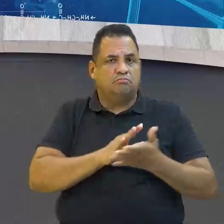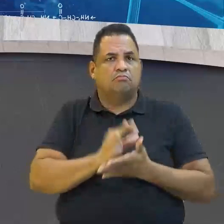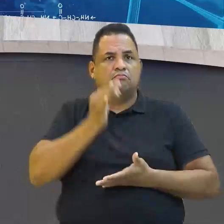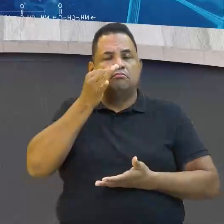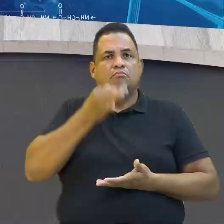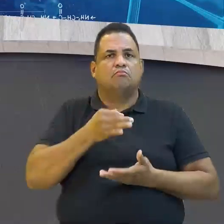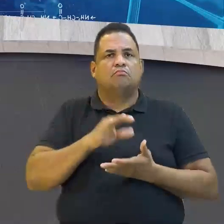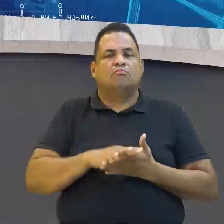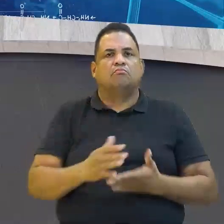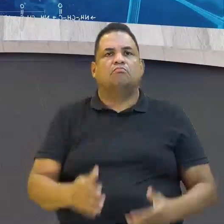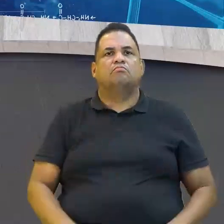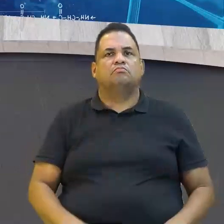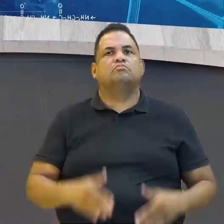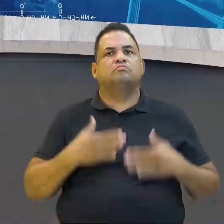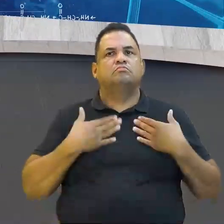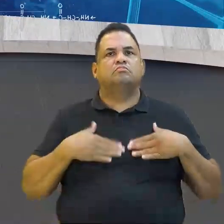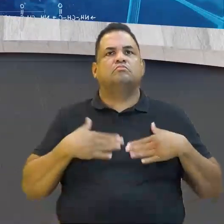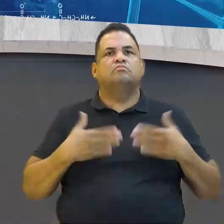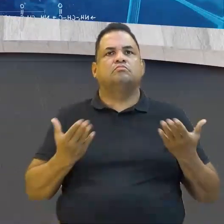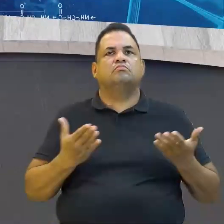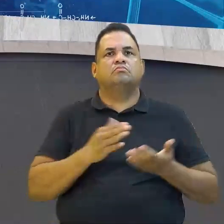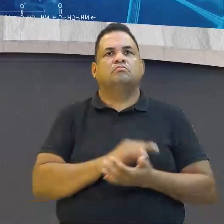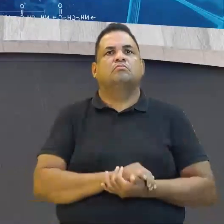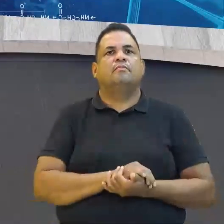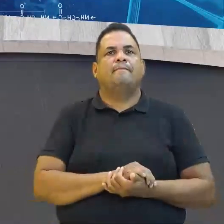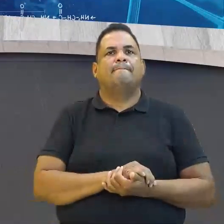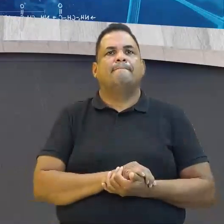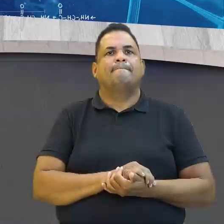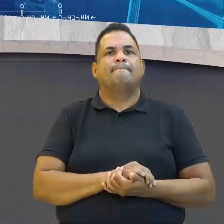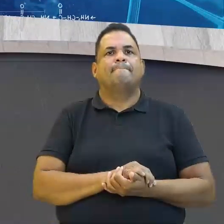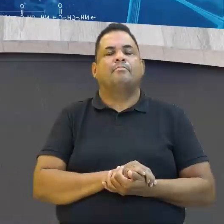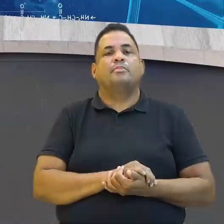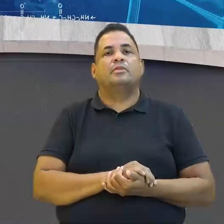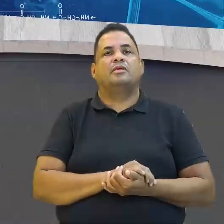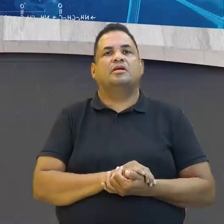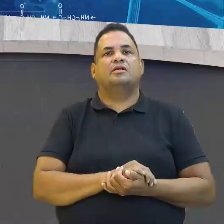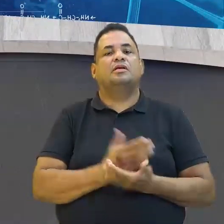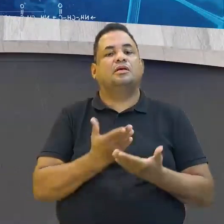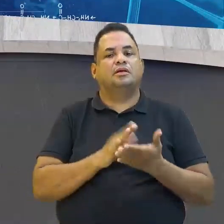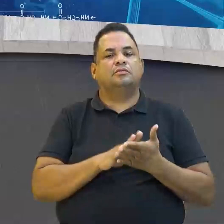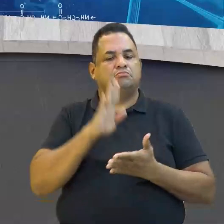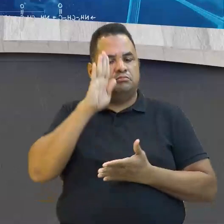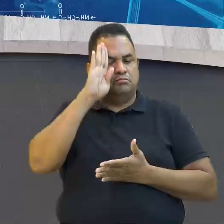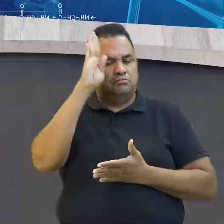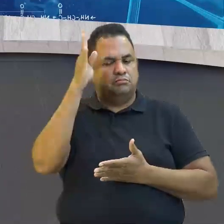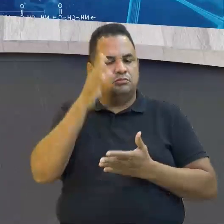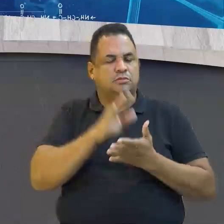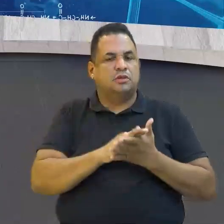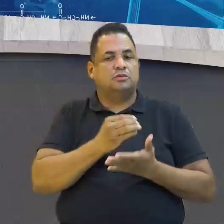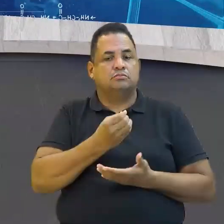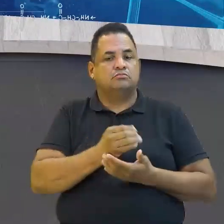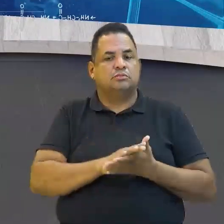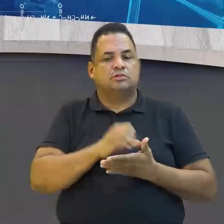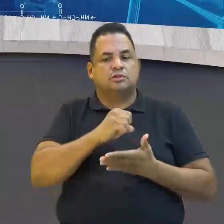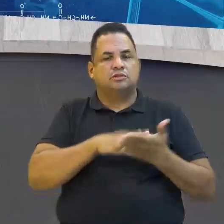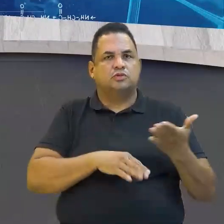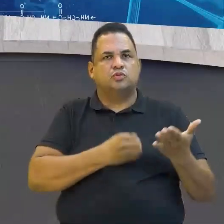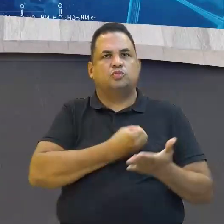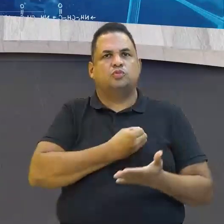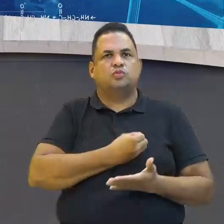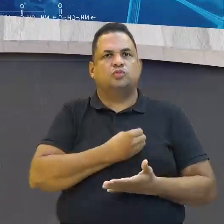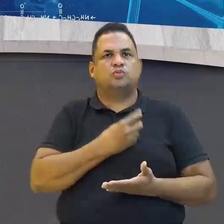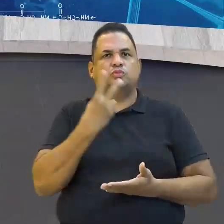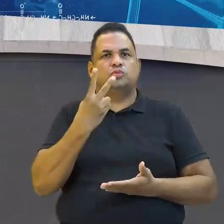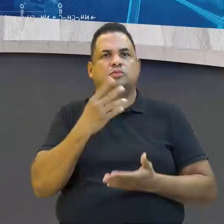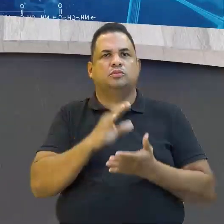correta ou não. Tranquilo? Esse era o ponto para essa questão de número 2. Se você, de